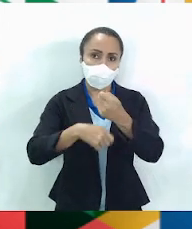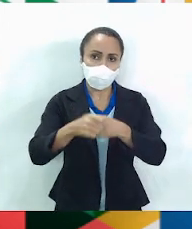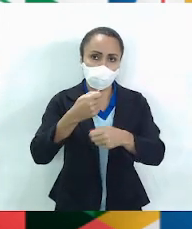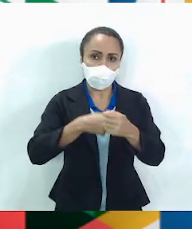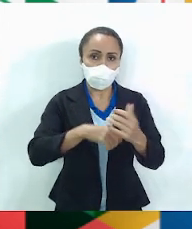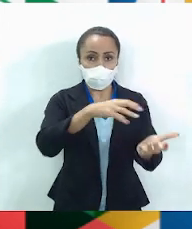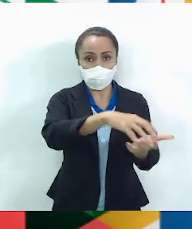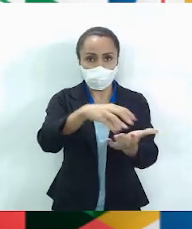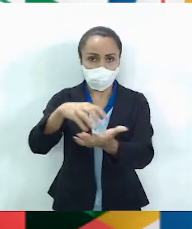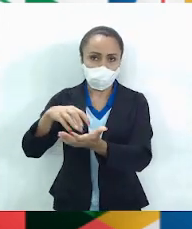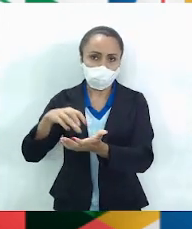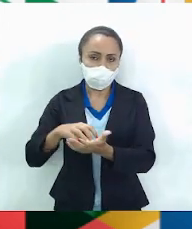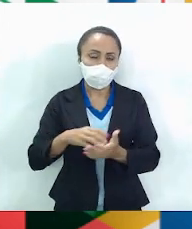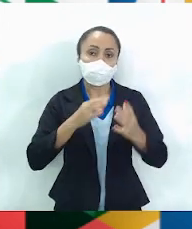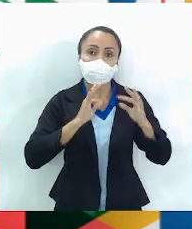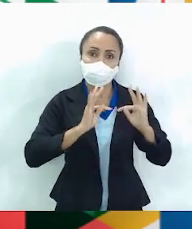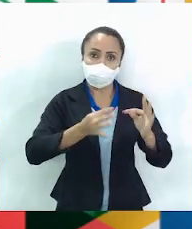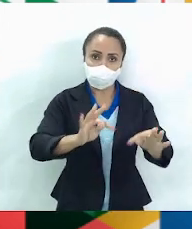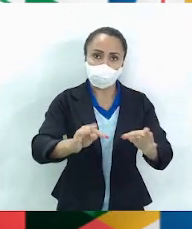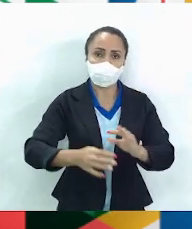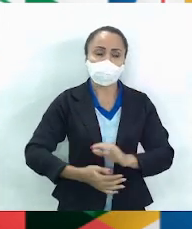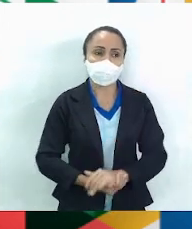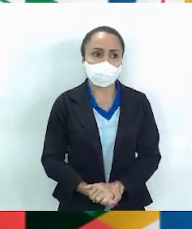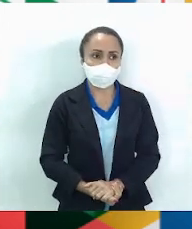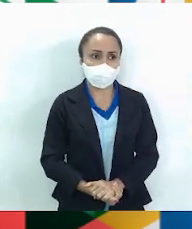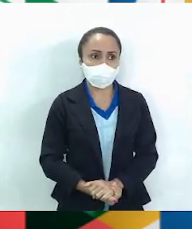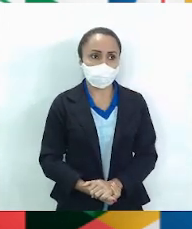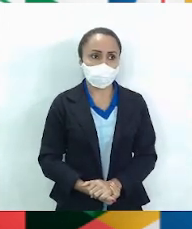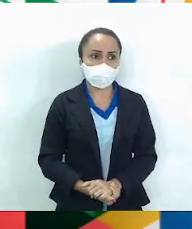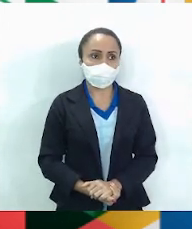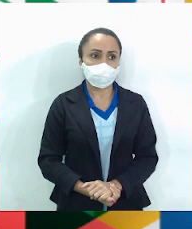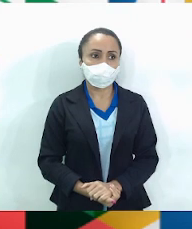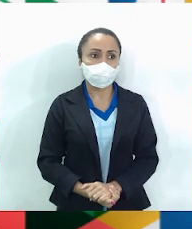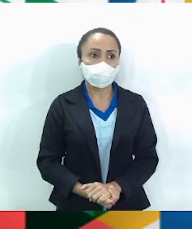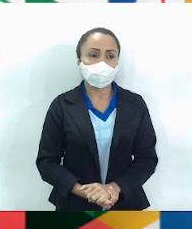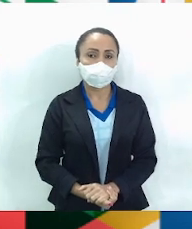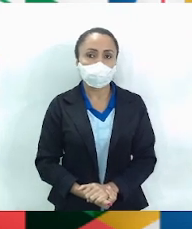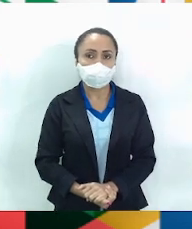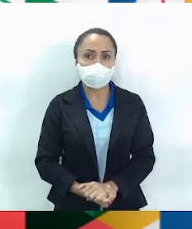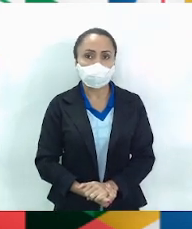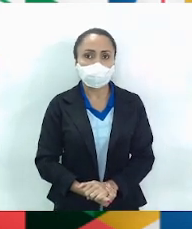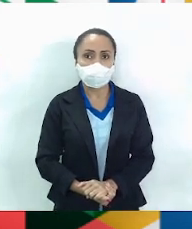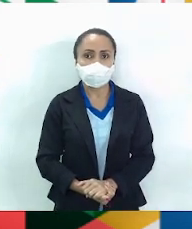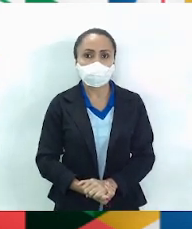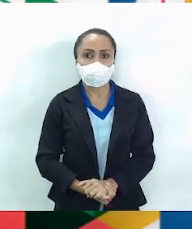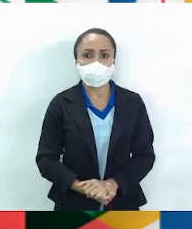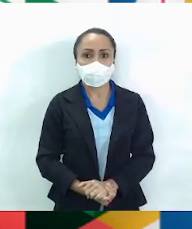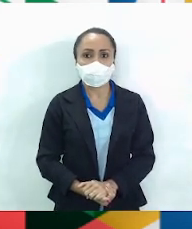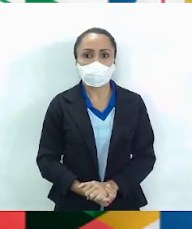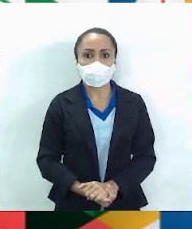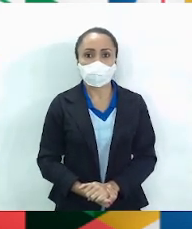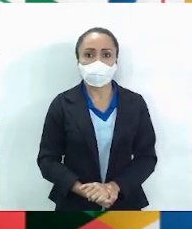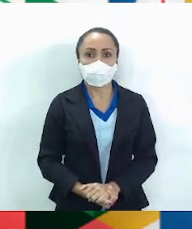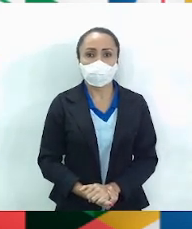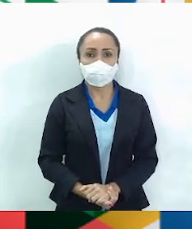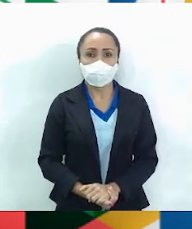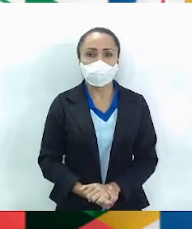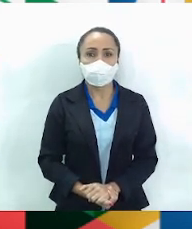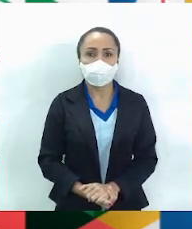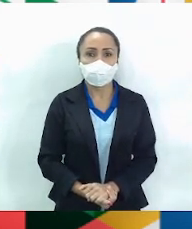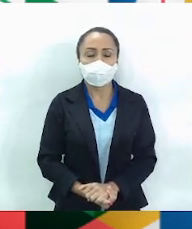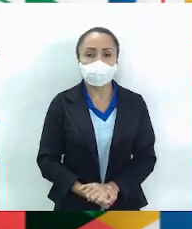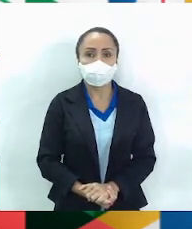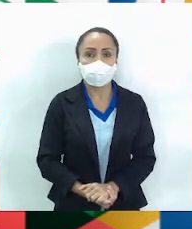polos tecnológicos, né? Os tecnopolos, que foi um assunto trabalhado também nessas últimas aulas. Então,